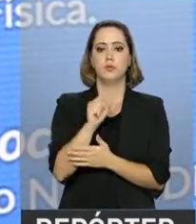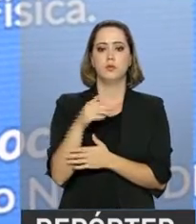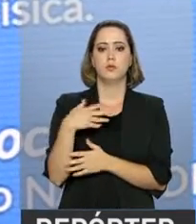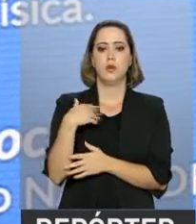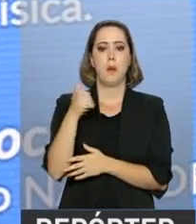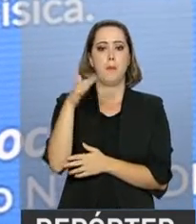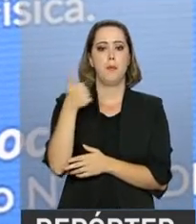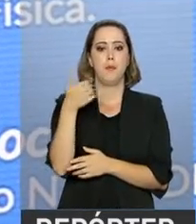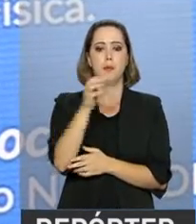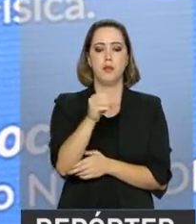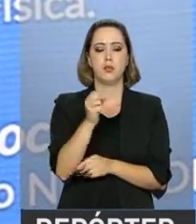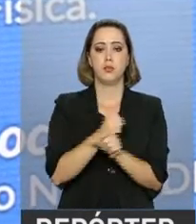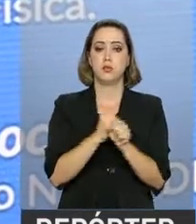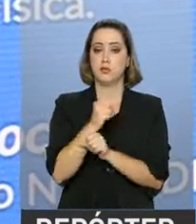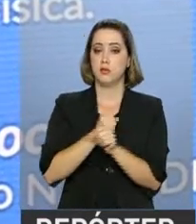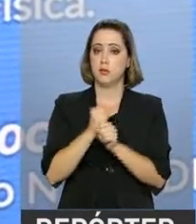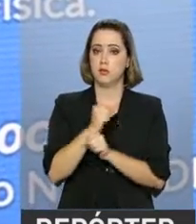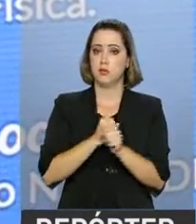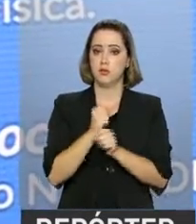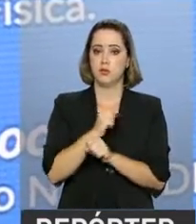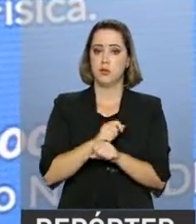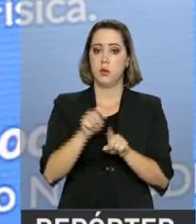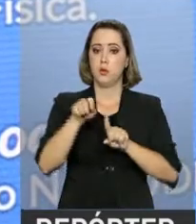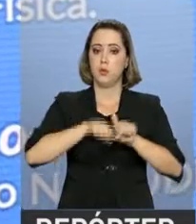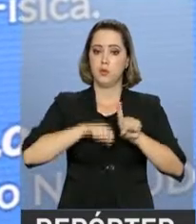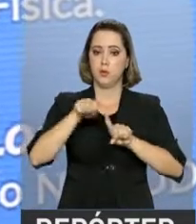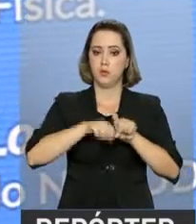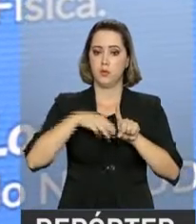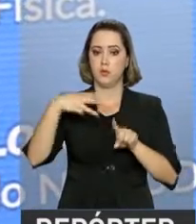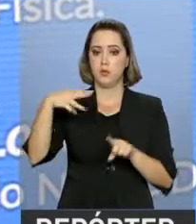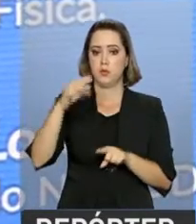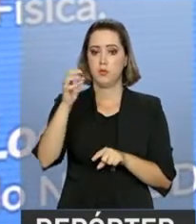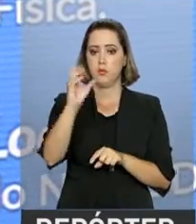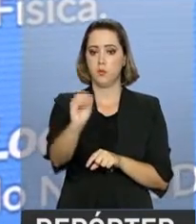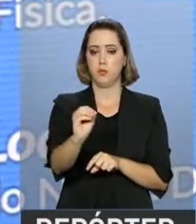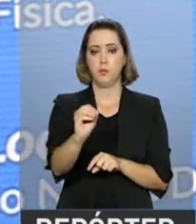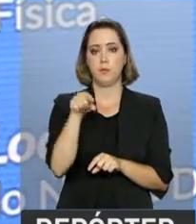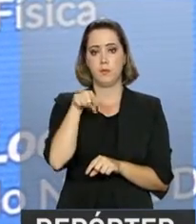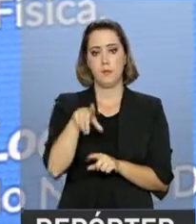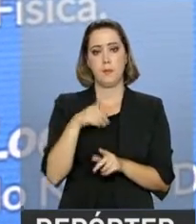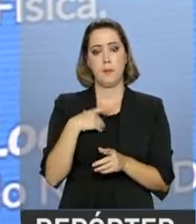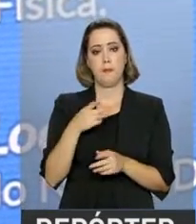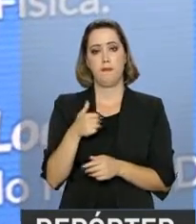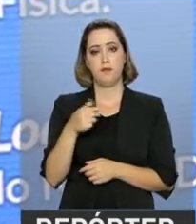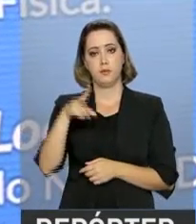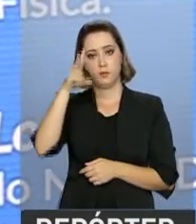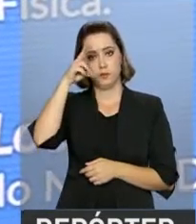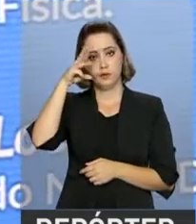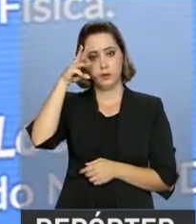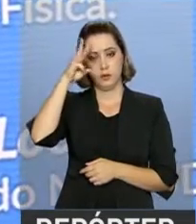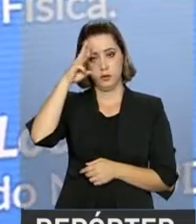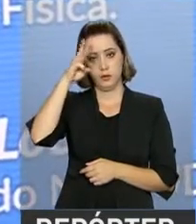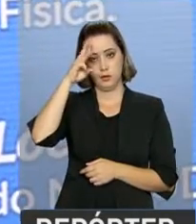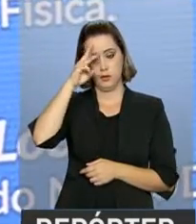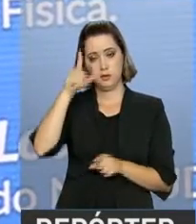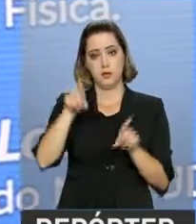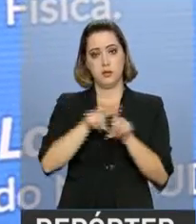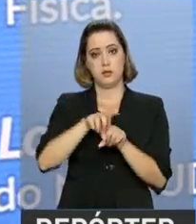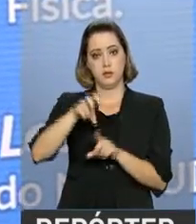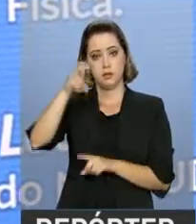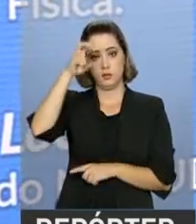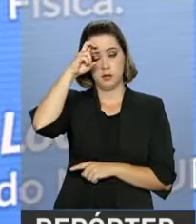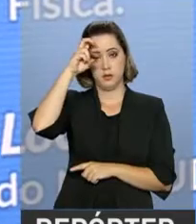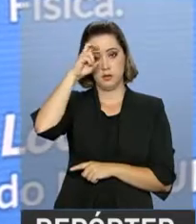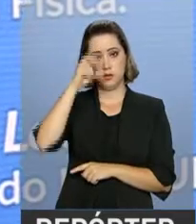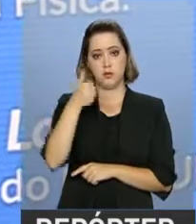mais de 10 anos. No mês de março, os plantões serão às terças e quintas,